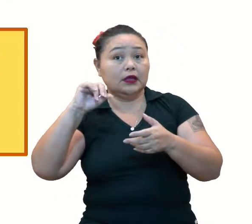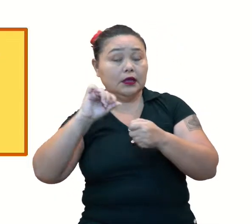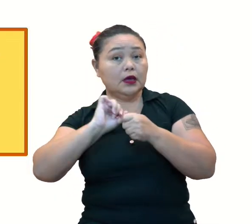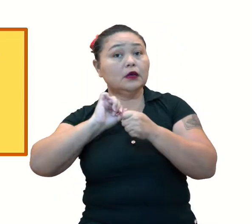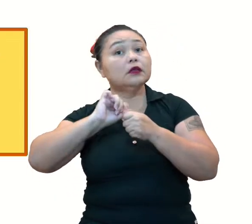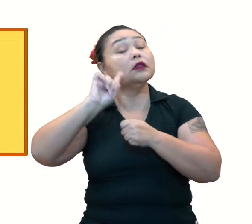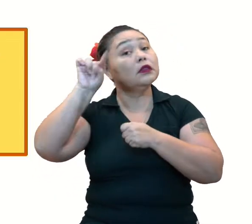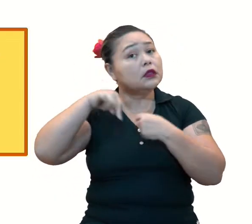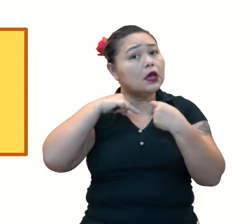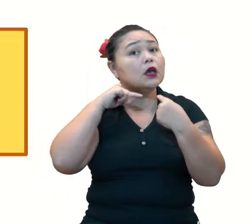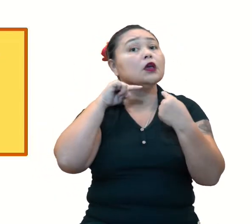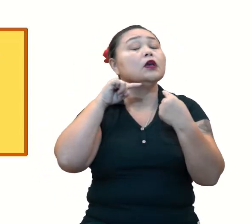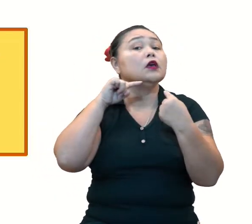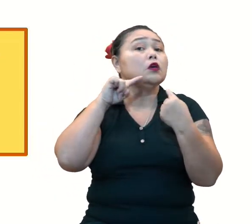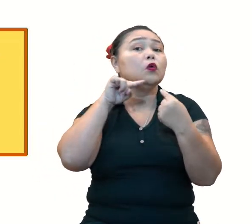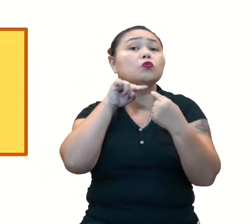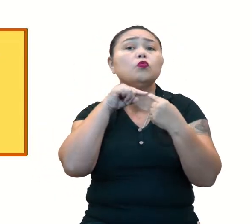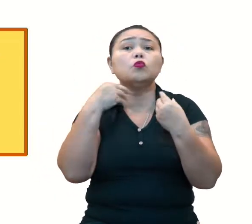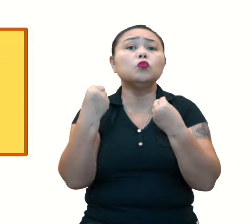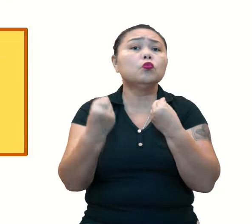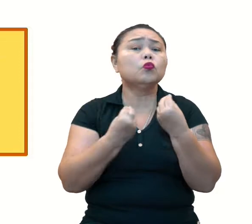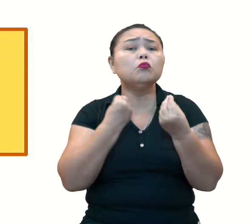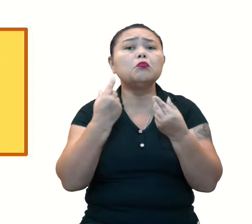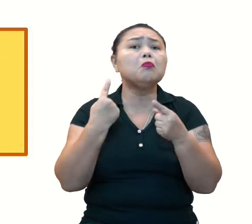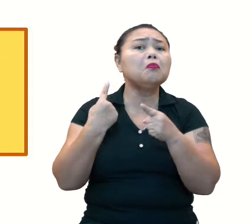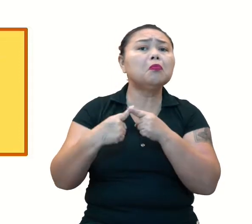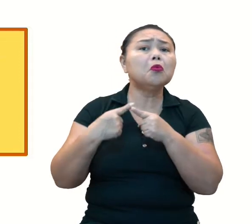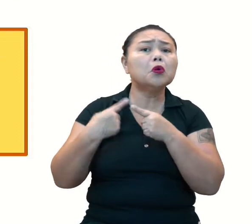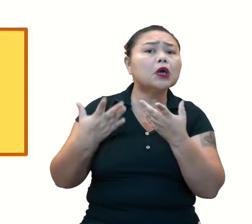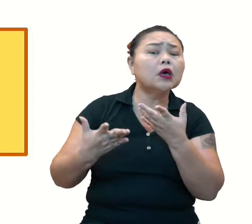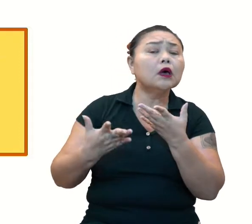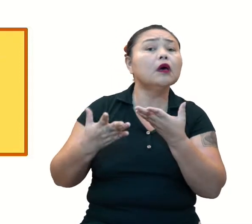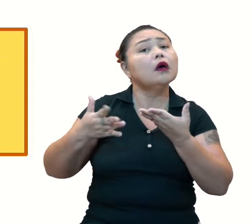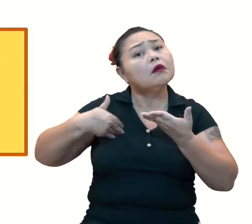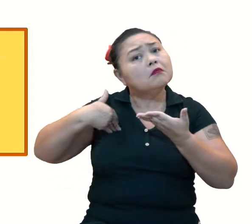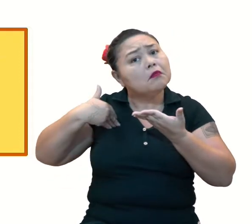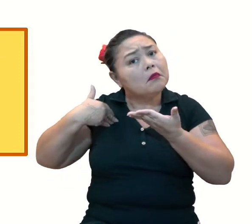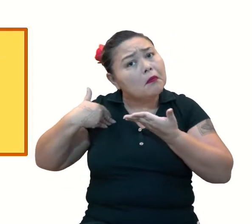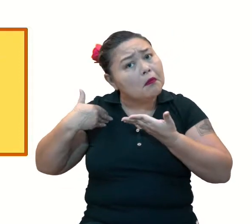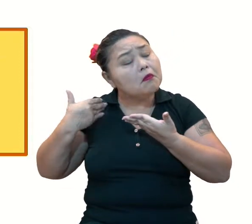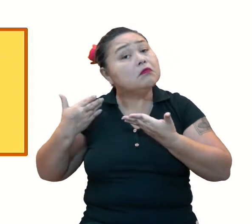motivo. Por que esse estudo de trigonometria veio, né? Para fazer